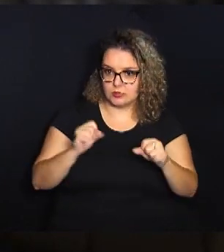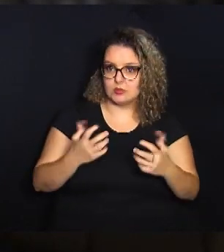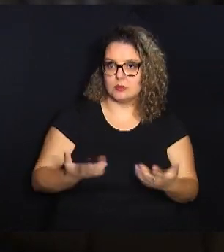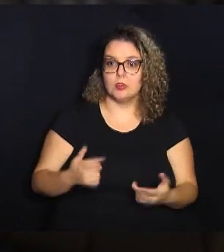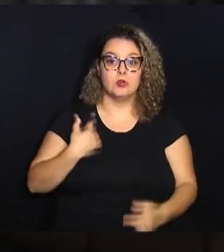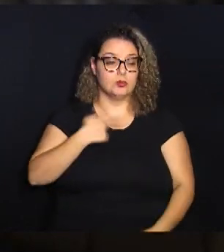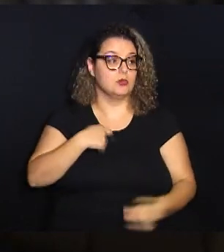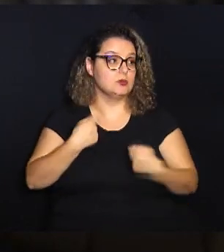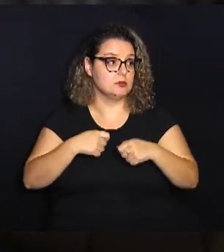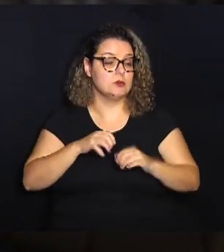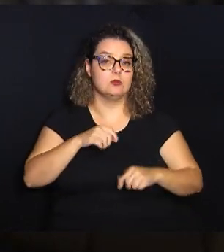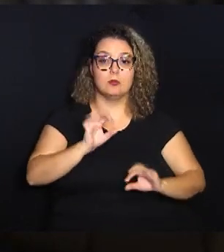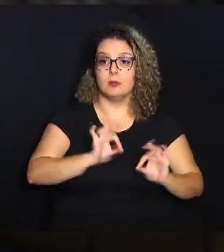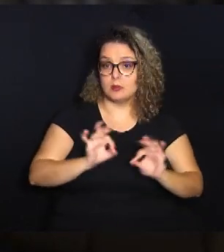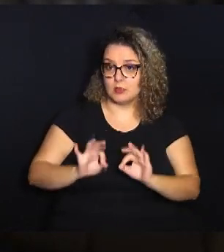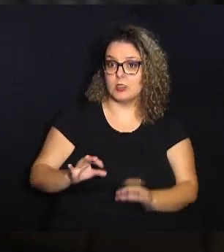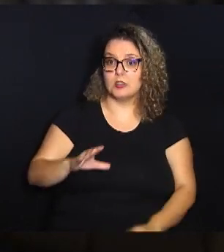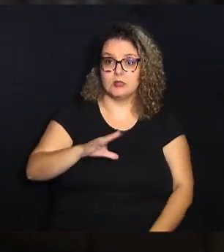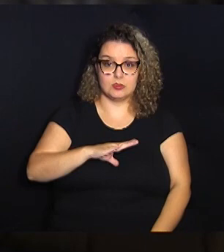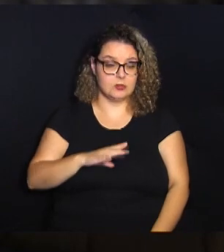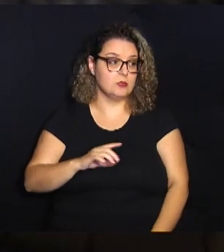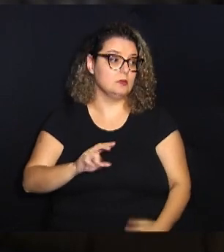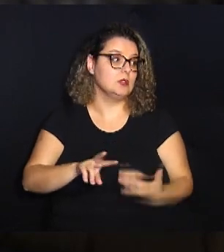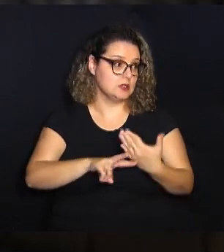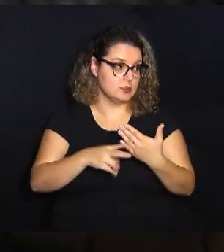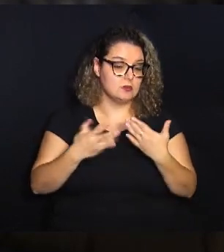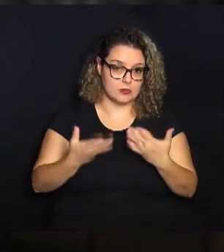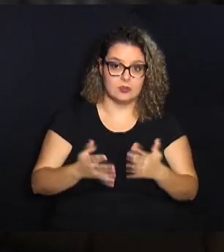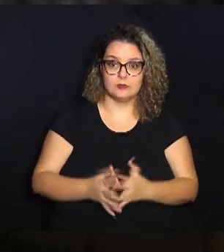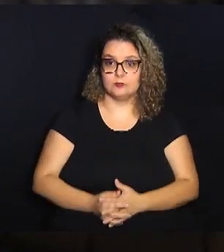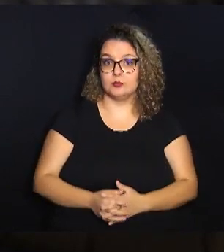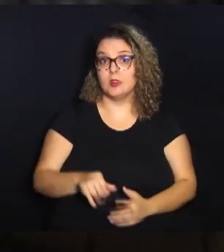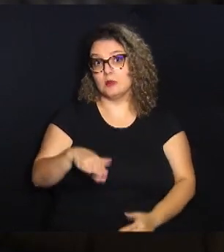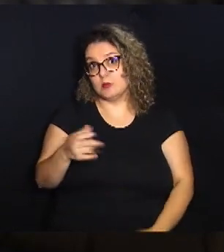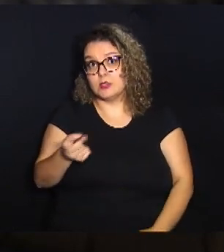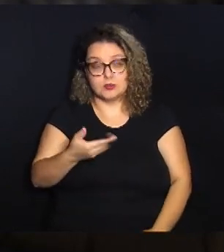precisamos preparar a cidade para esses eventos. Mas mais